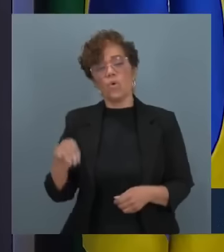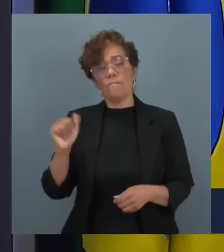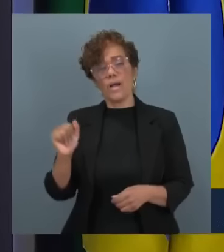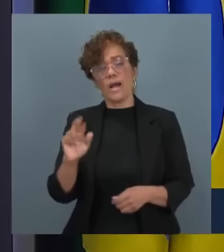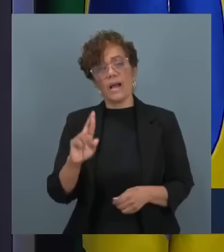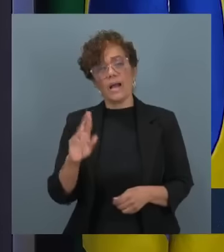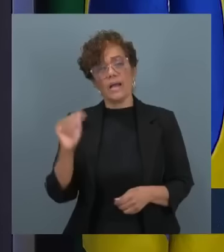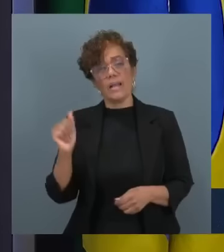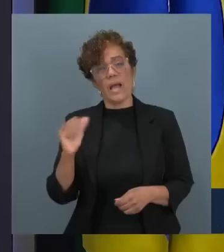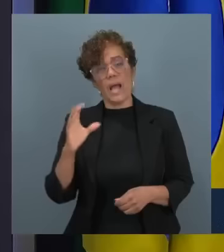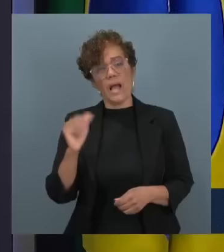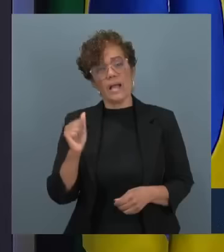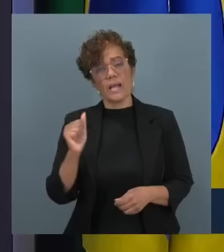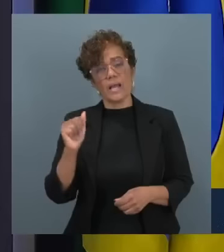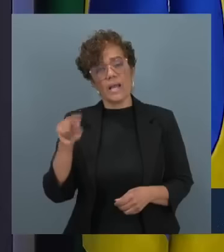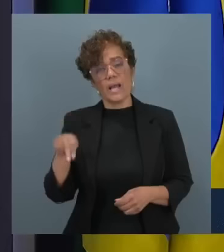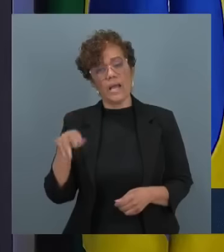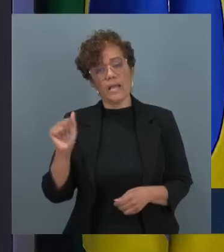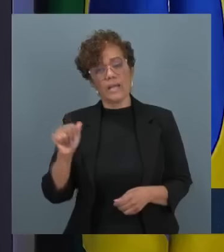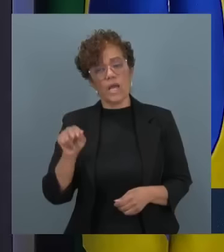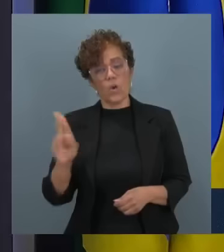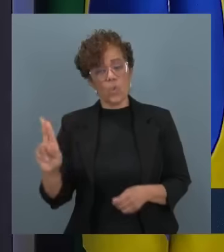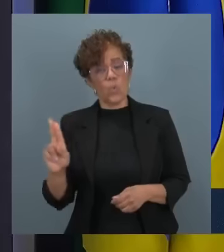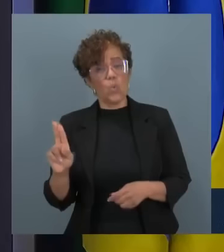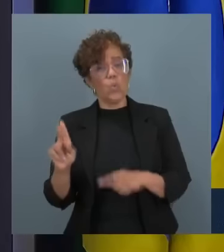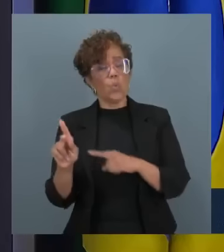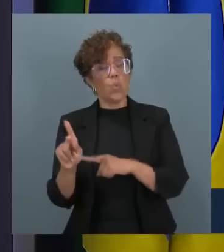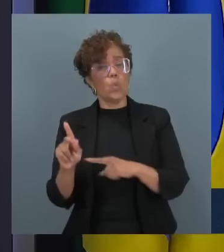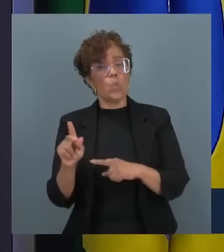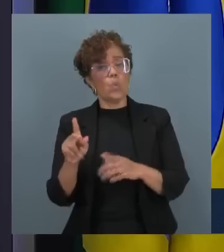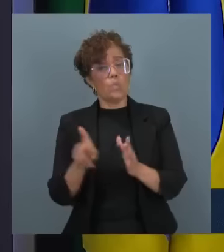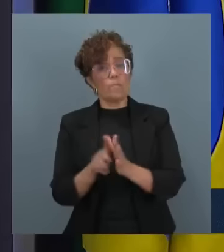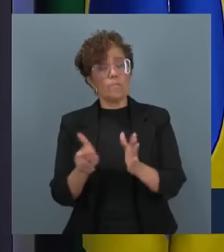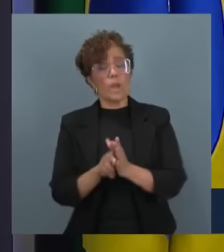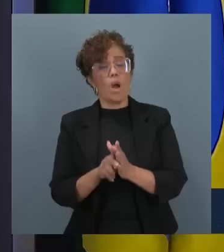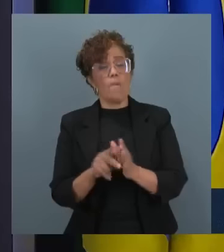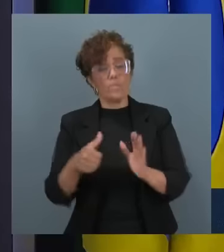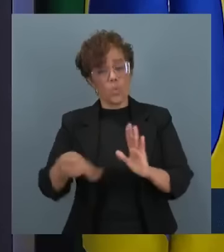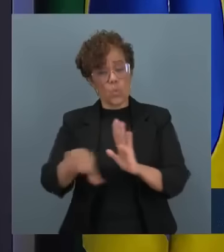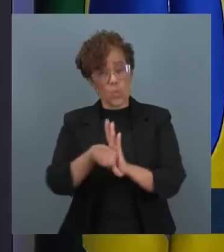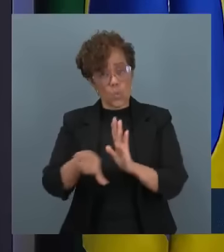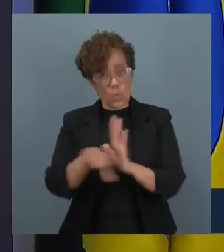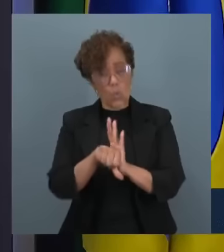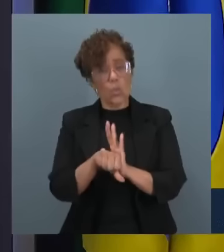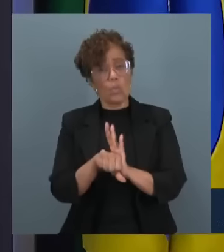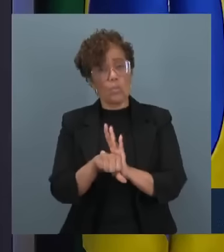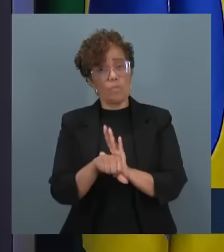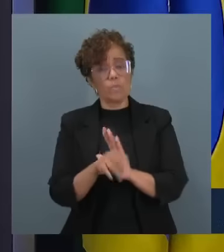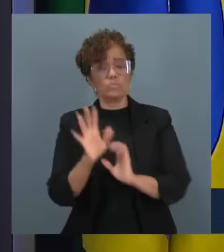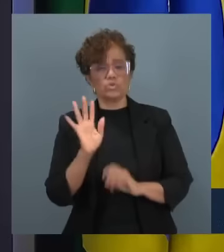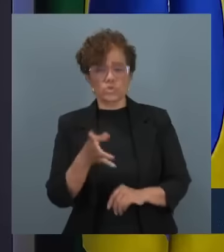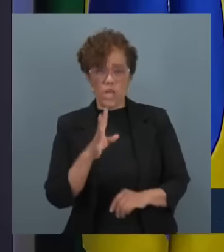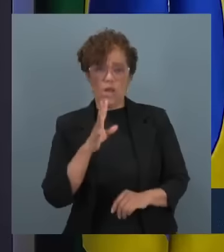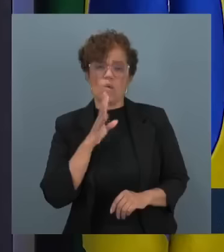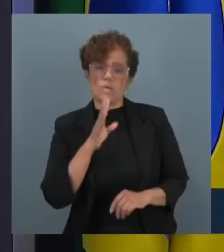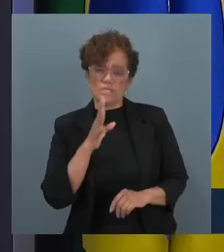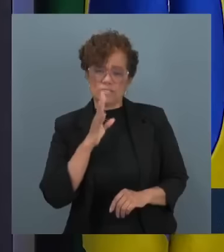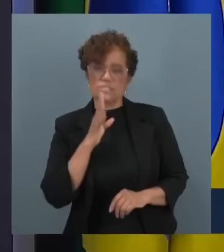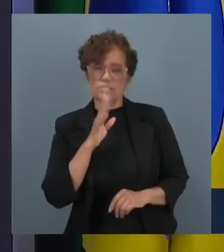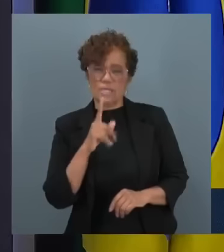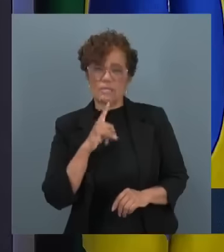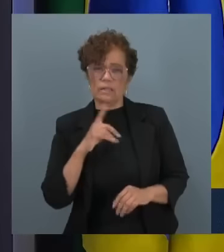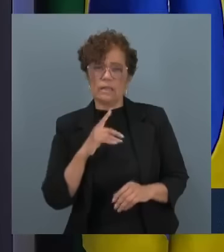do Brasil, segundo o Fórum Brasileiro de Segurança Pública, uma facção muito conhecida tem